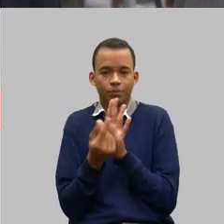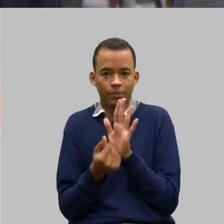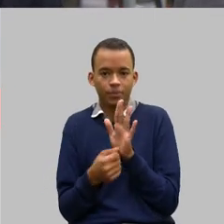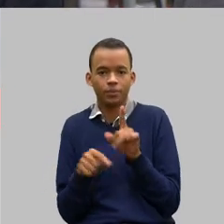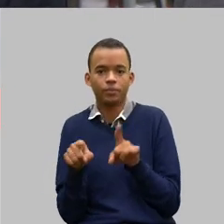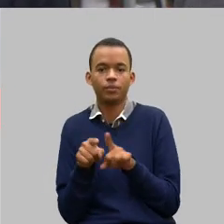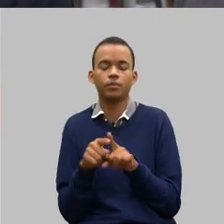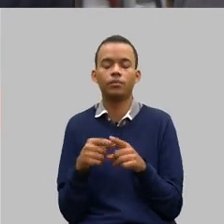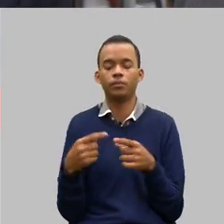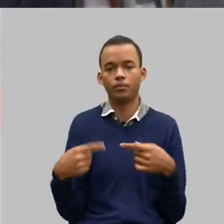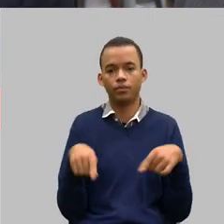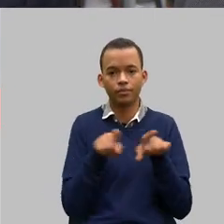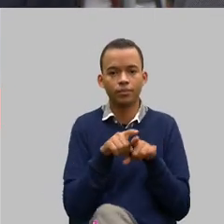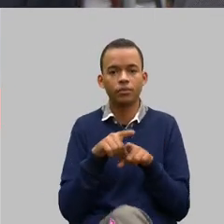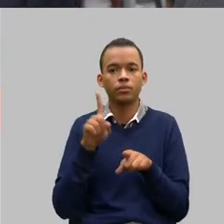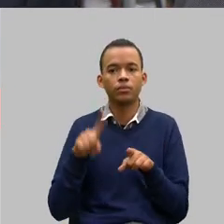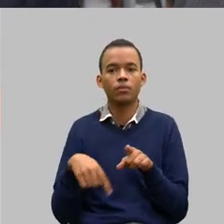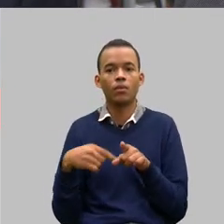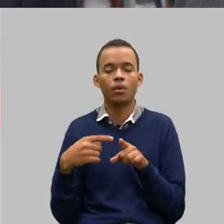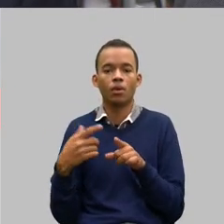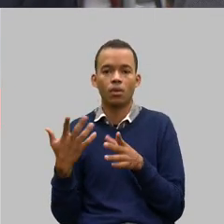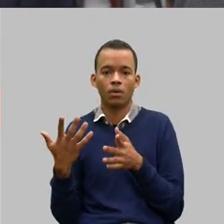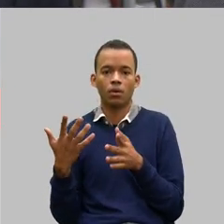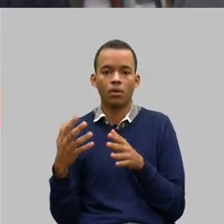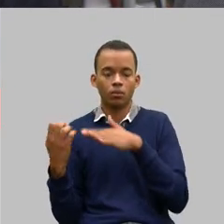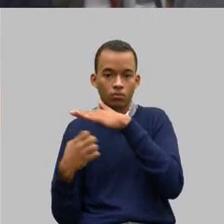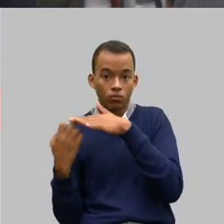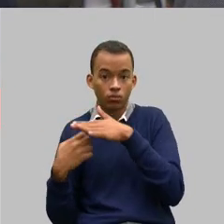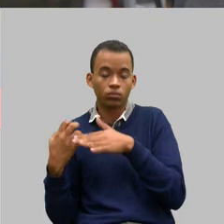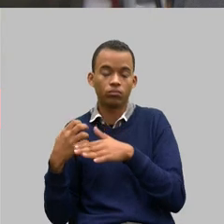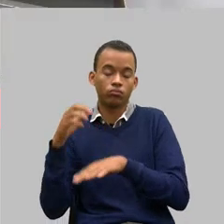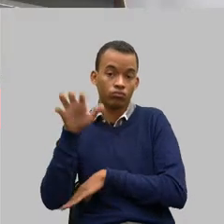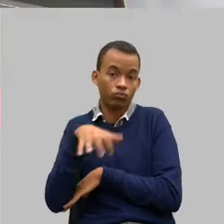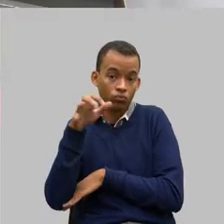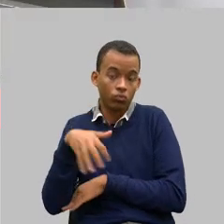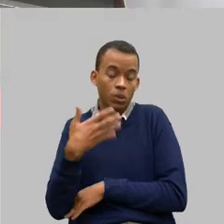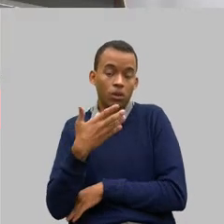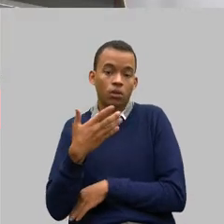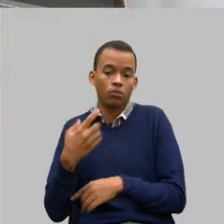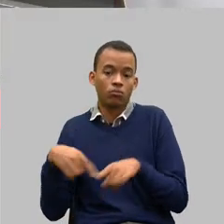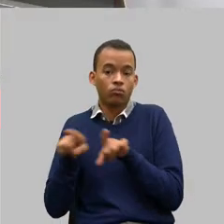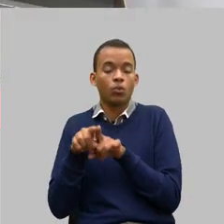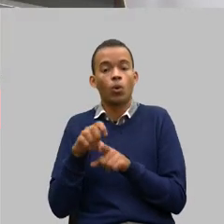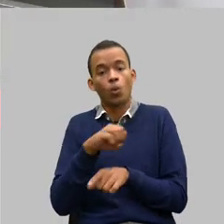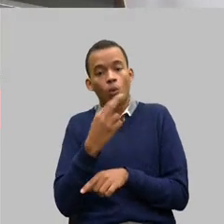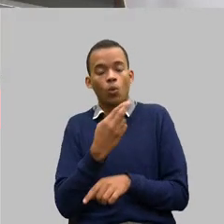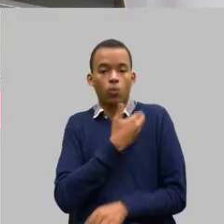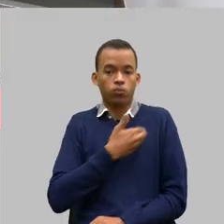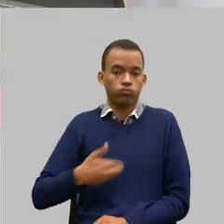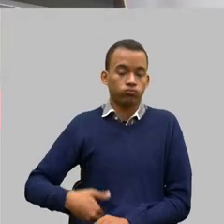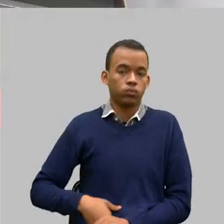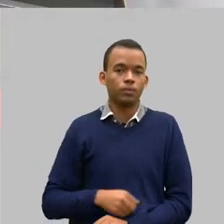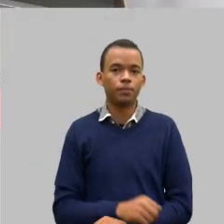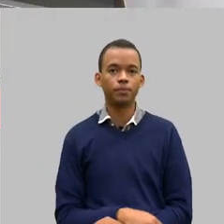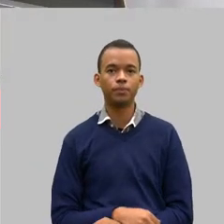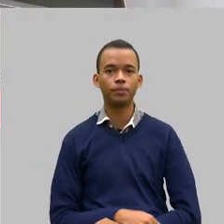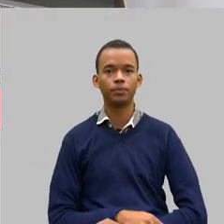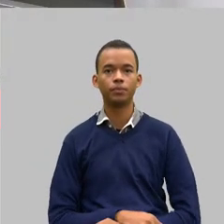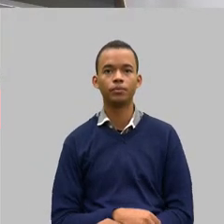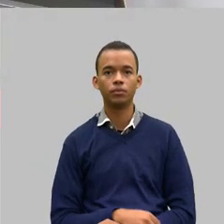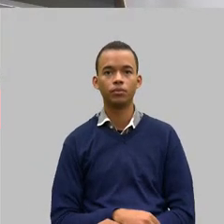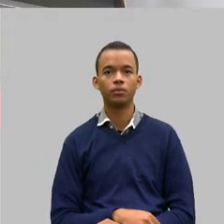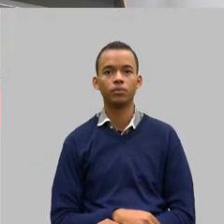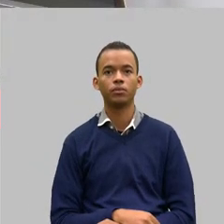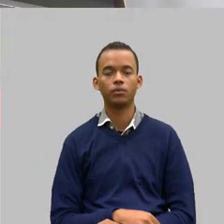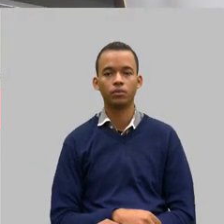secretário falou com as empresas mineradoras ou com o orçamento público mesmo muito bom meu querido